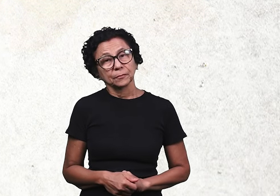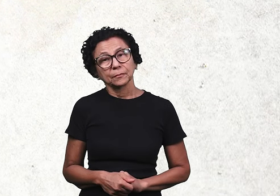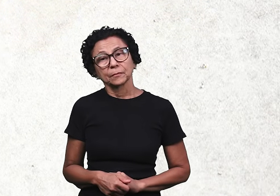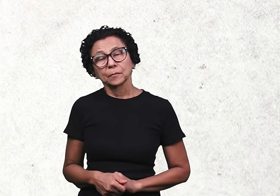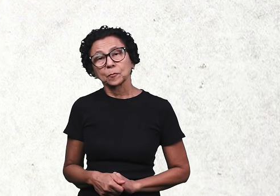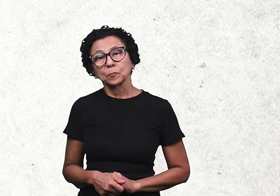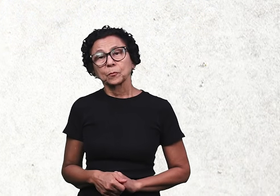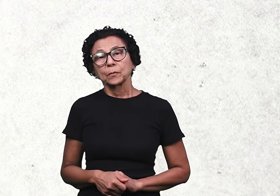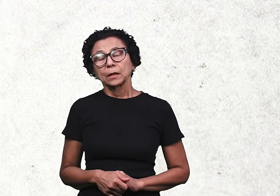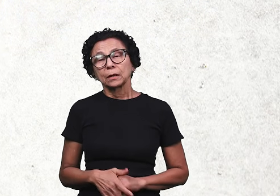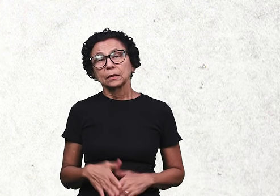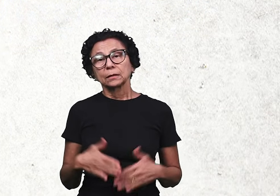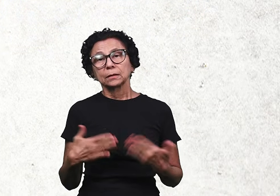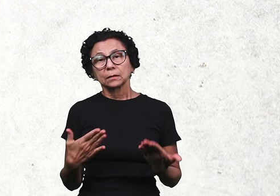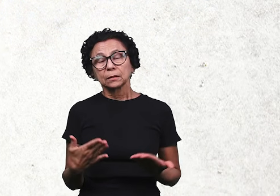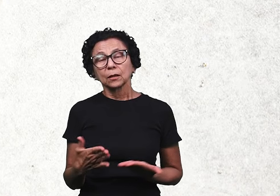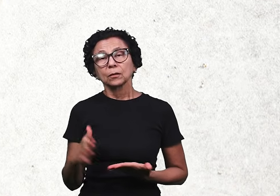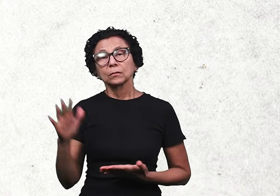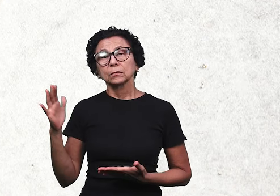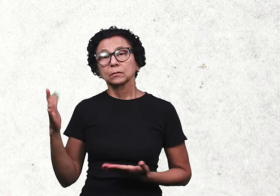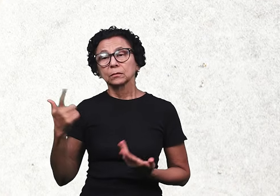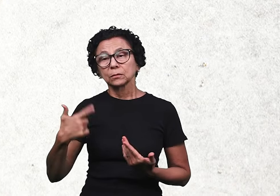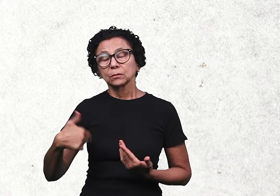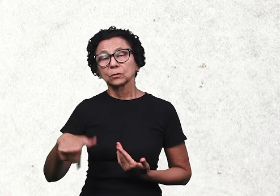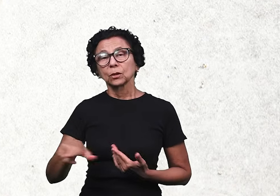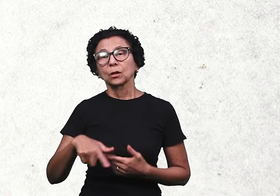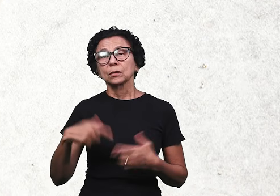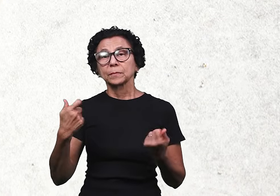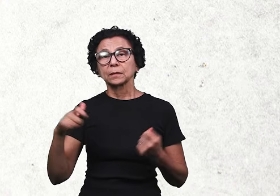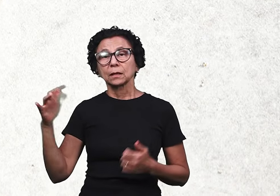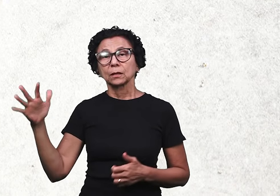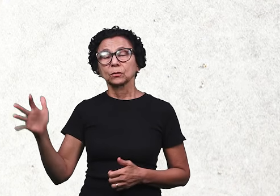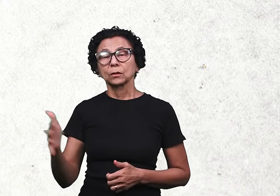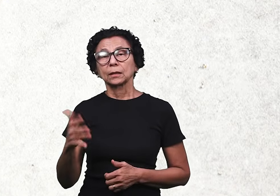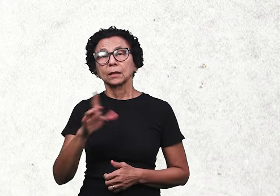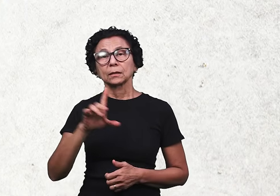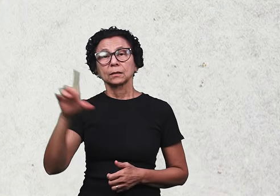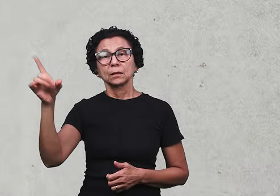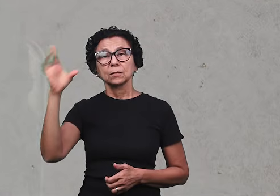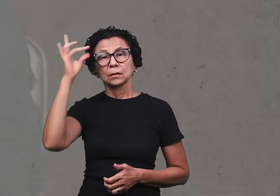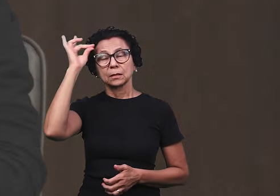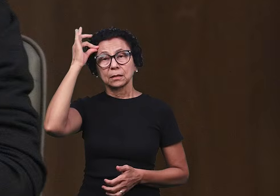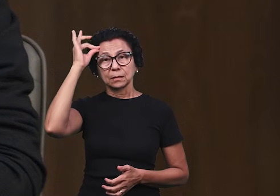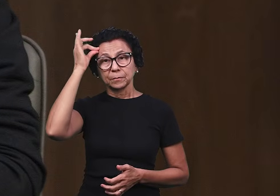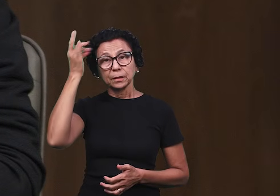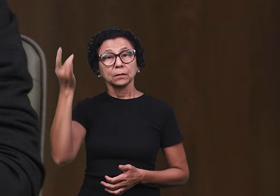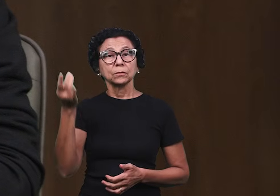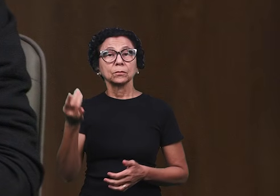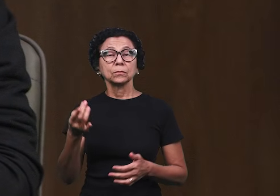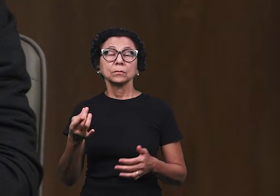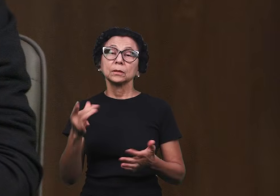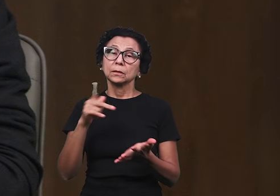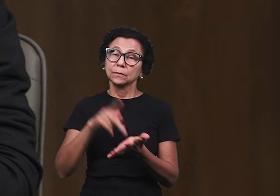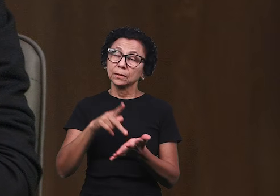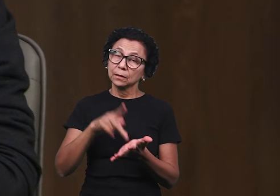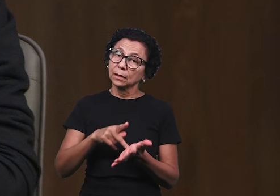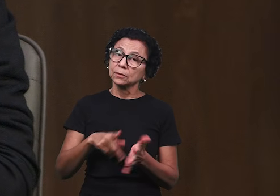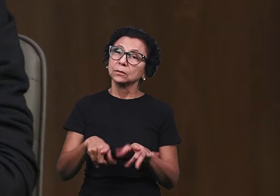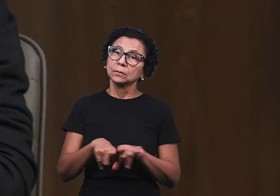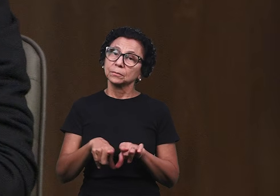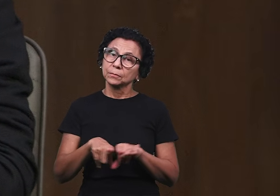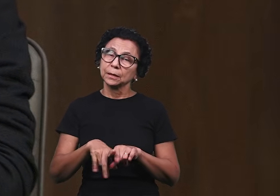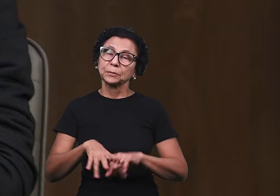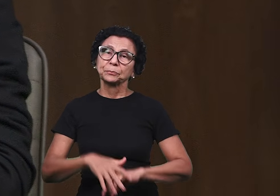que os que o adoram, o adorem em espírito e em verdade. Aqui tem